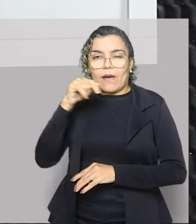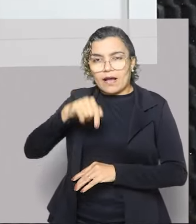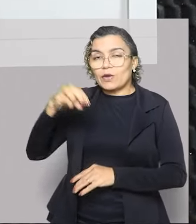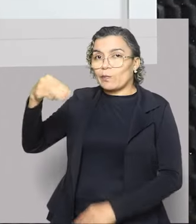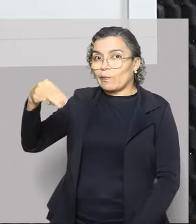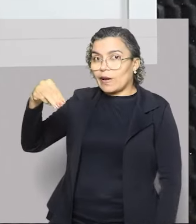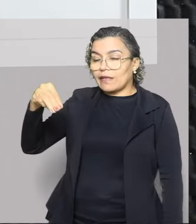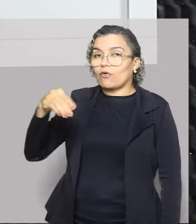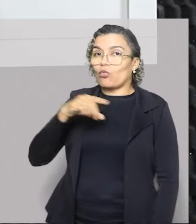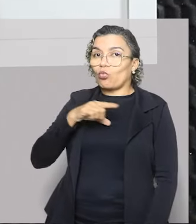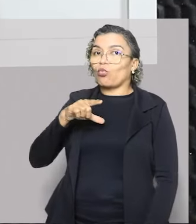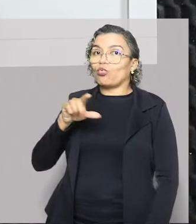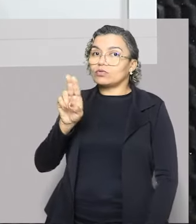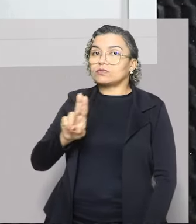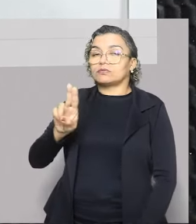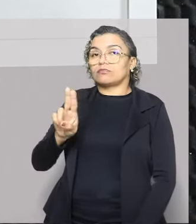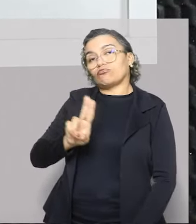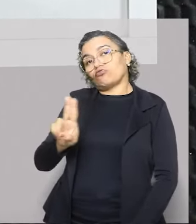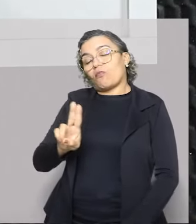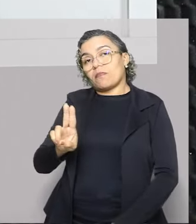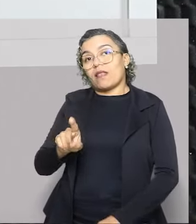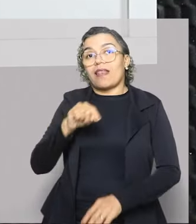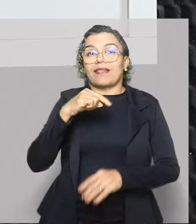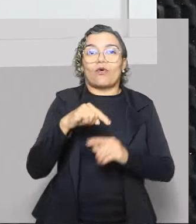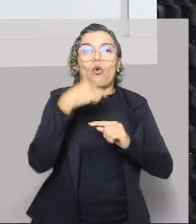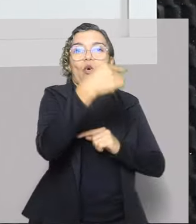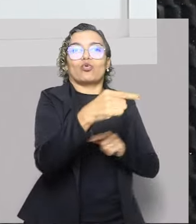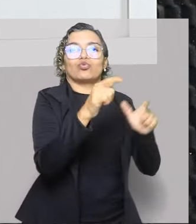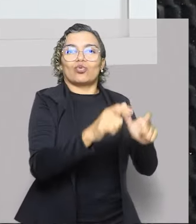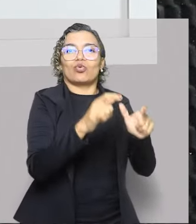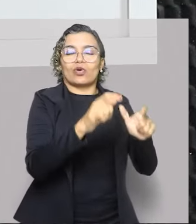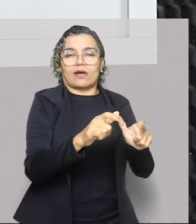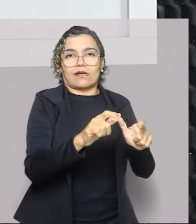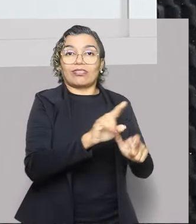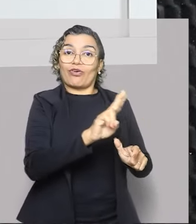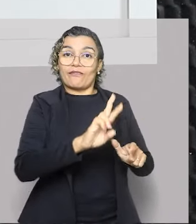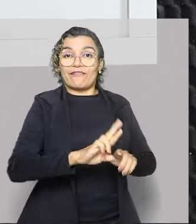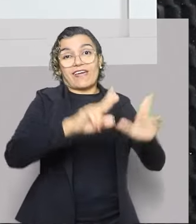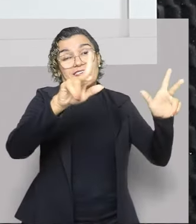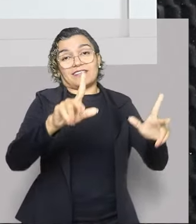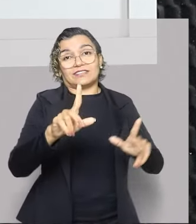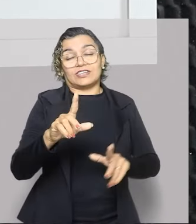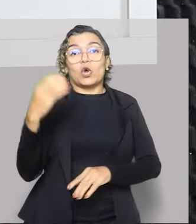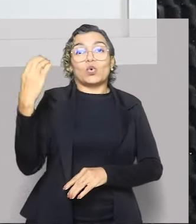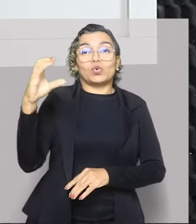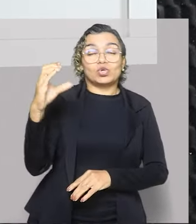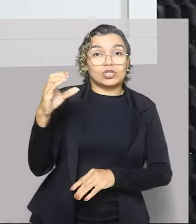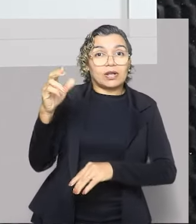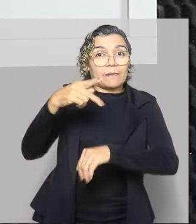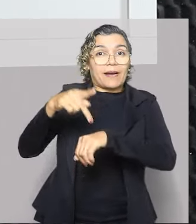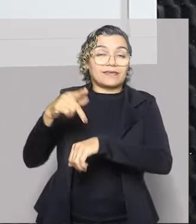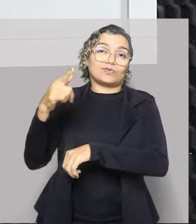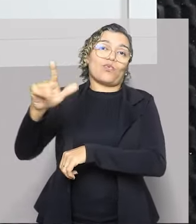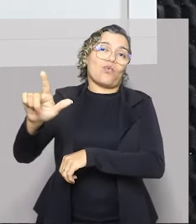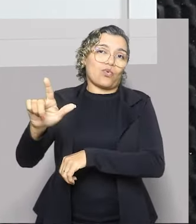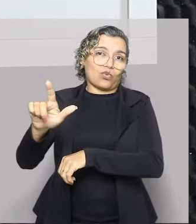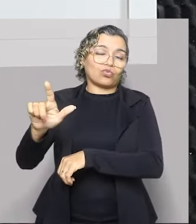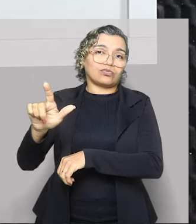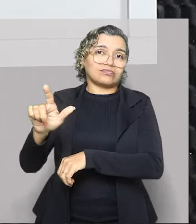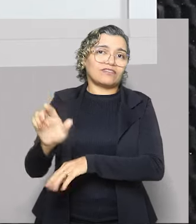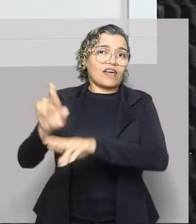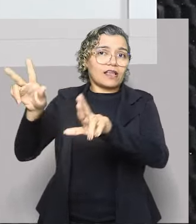Brasil Recebe outro nome Talvez lá no Chile tem outro nome em outro país também vai ter outro como que